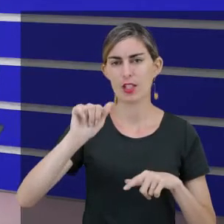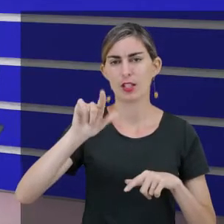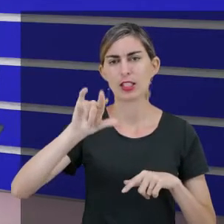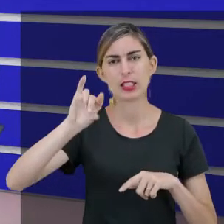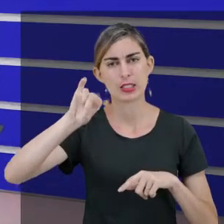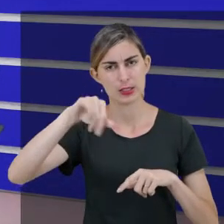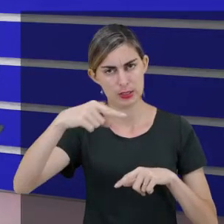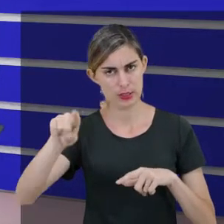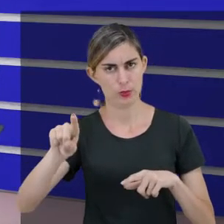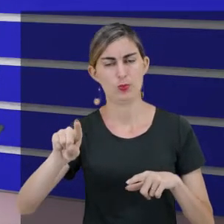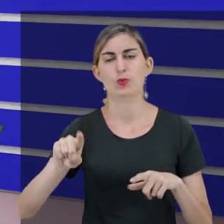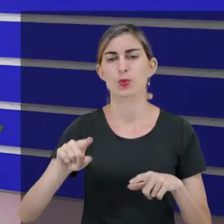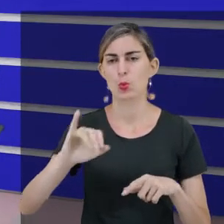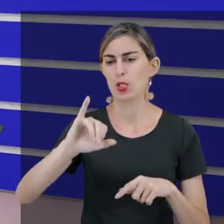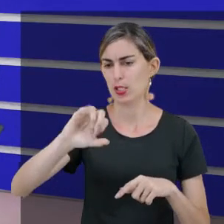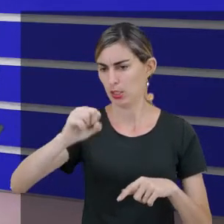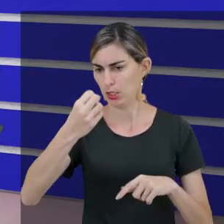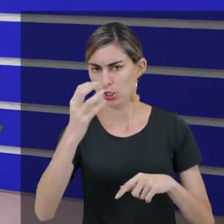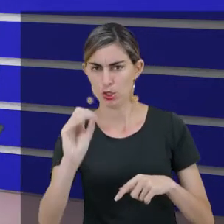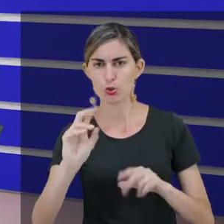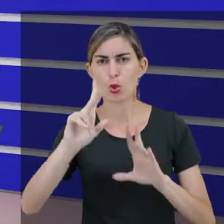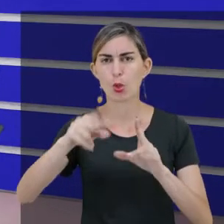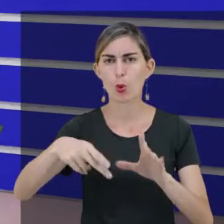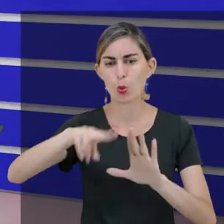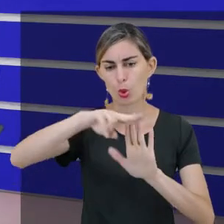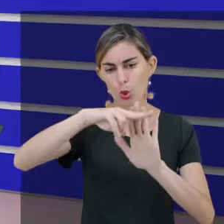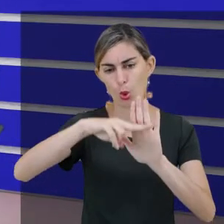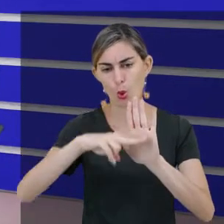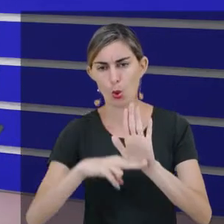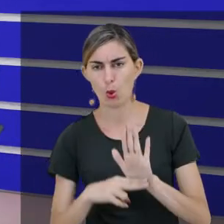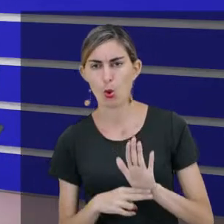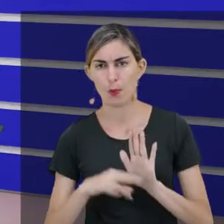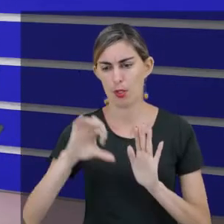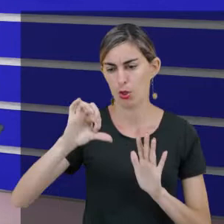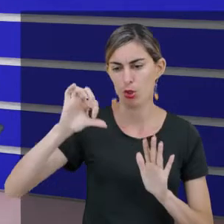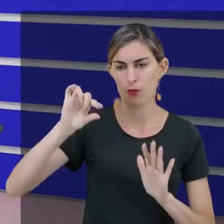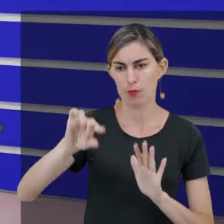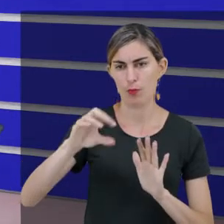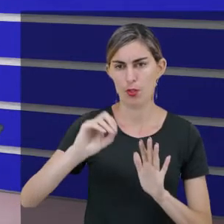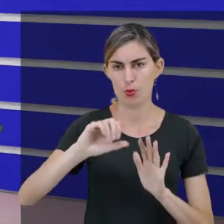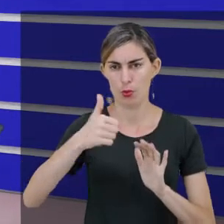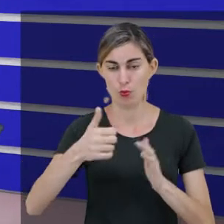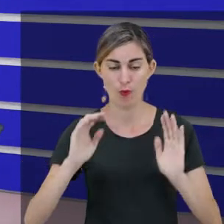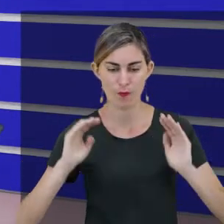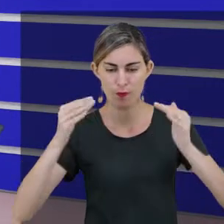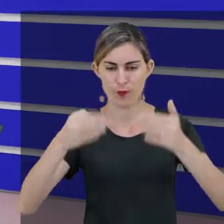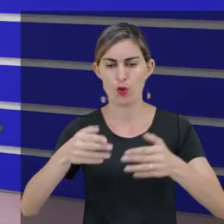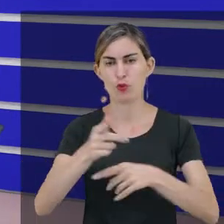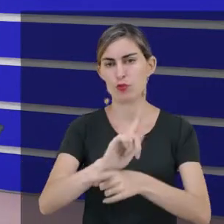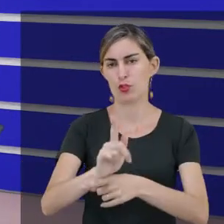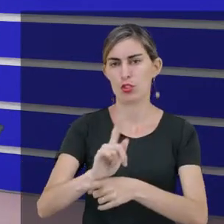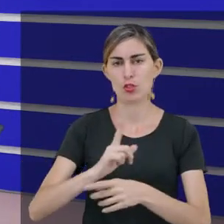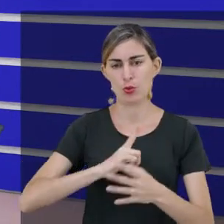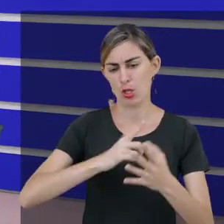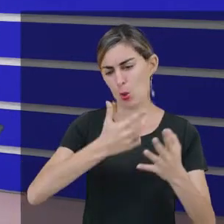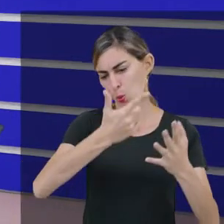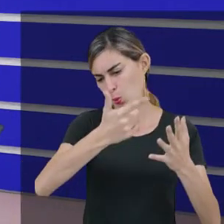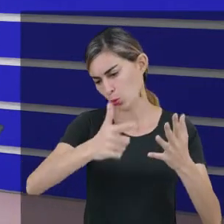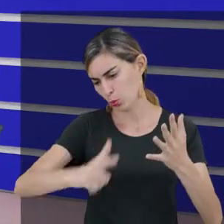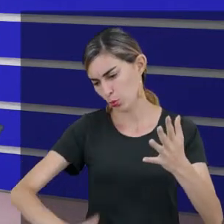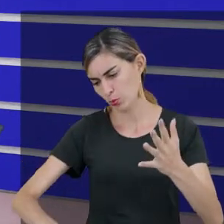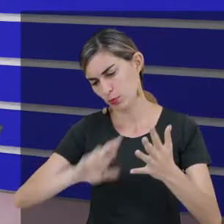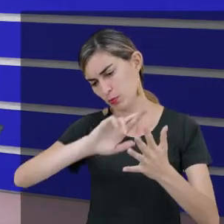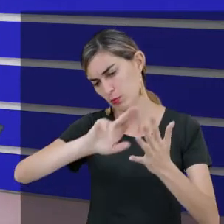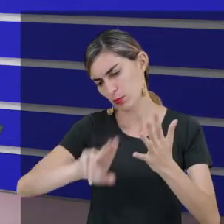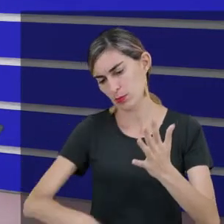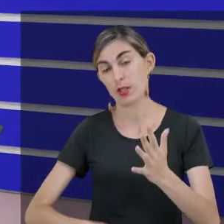Então, a ISO ela é um conjunto de normas, né, a 9001, voltadas para a gestão. Sim. Mas aí a gente tem várias outras ISOs que são voltadas